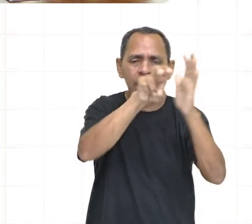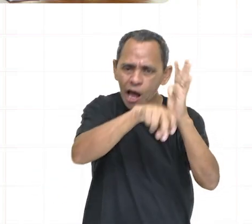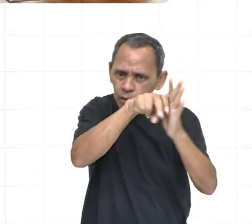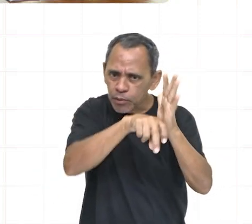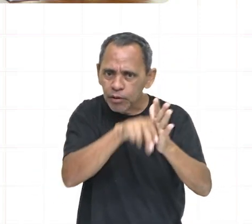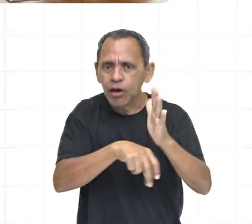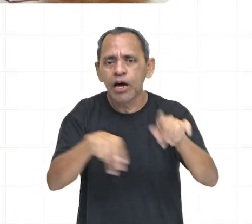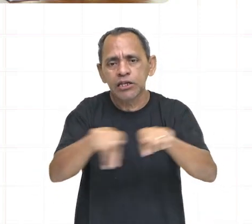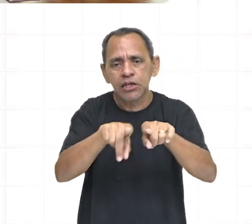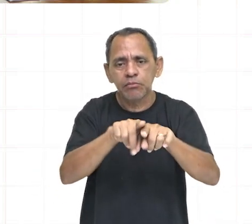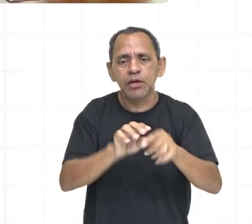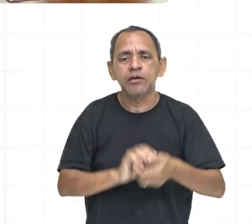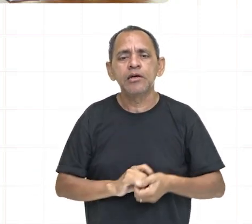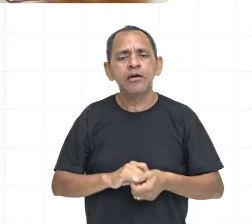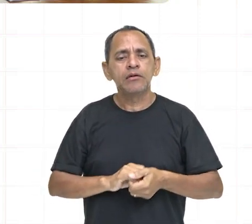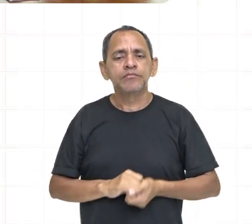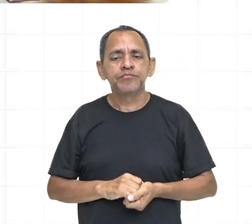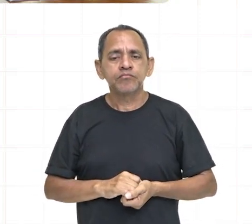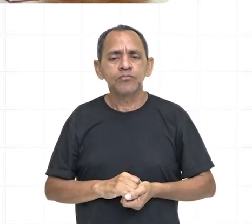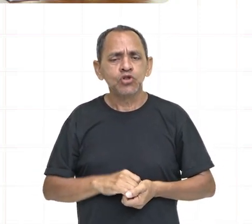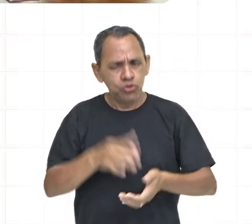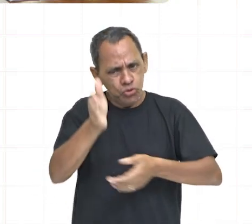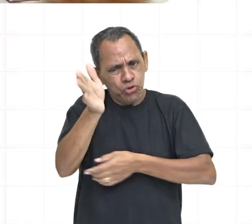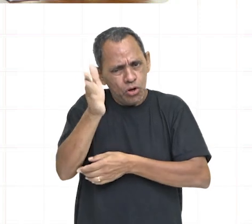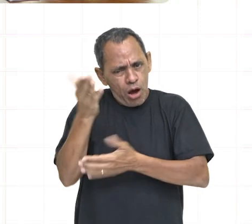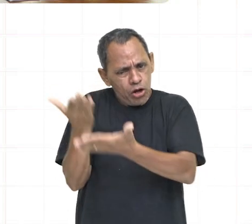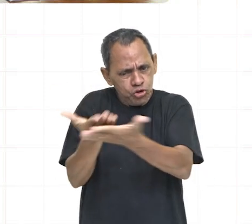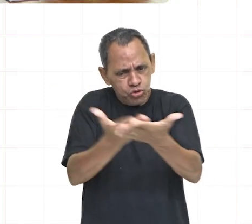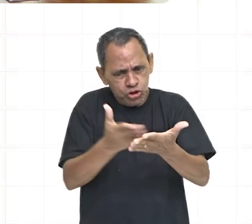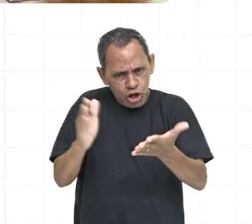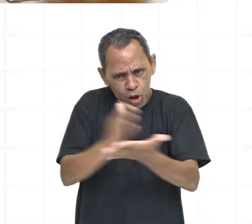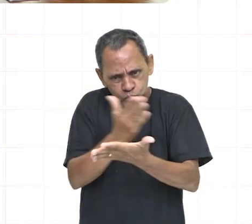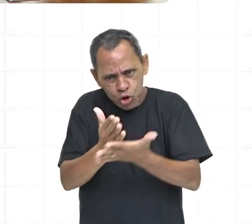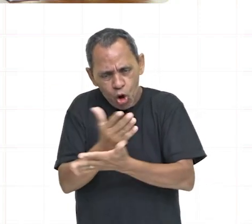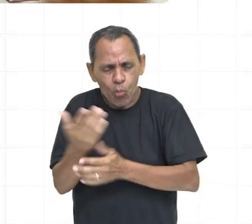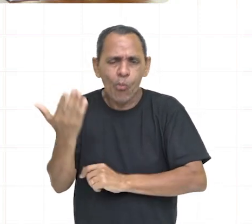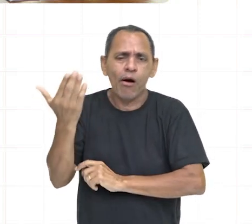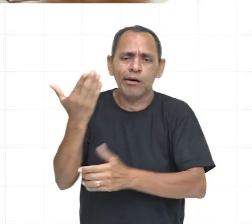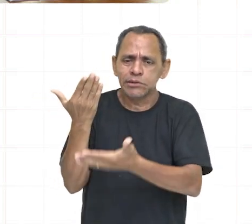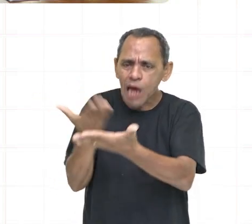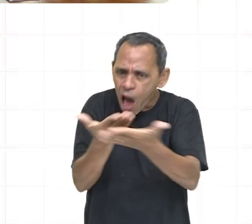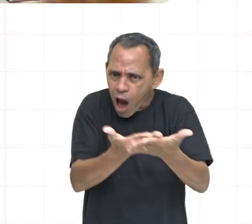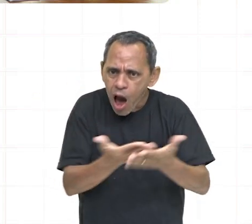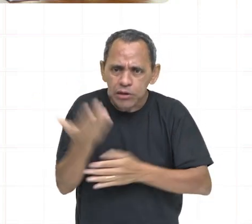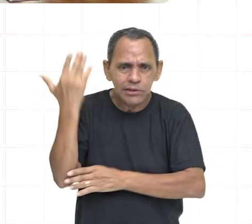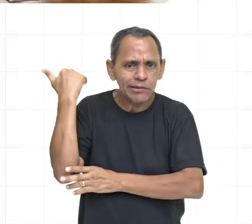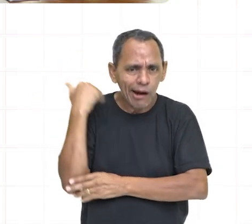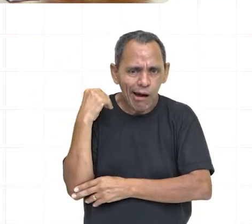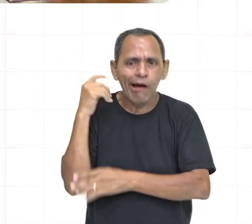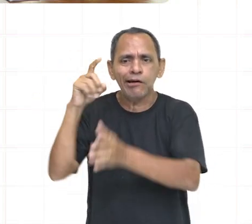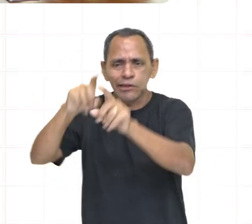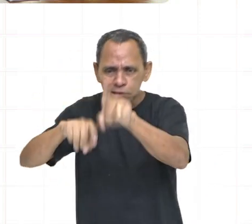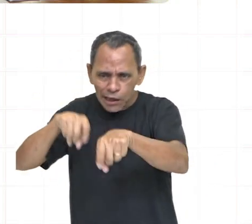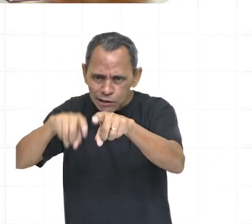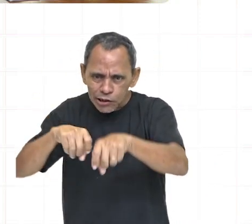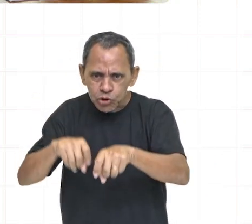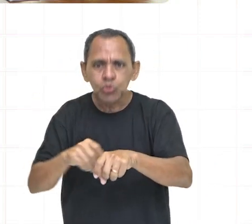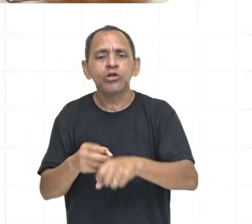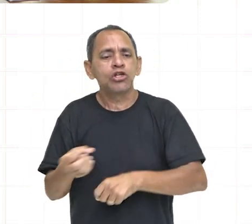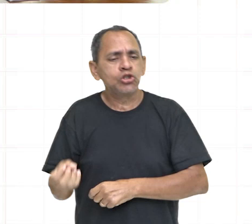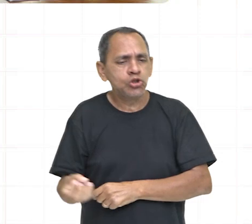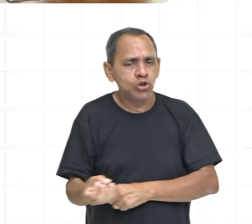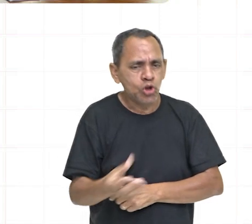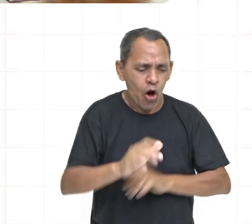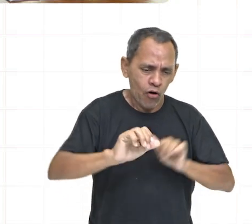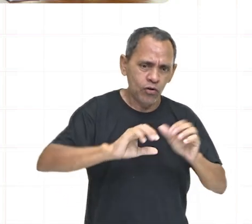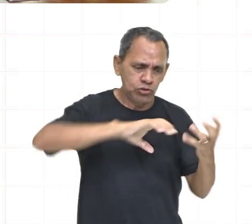vimos em várias aulas que, por exemplo, lá na agricultura nós temos uma evolução tecnológica